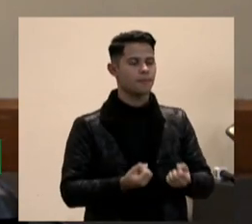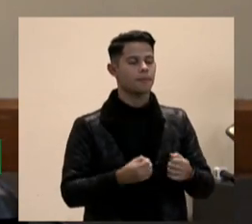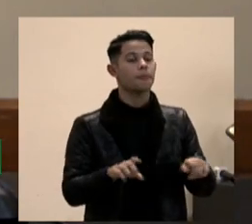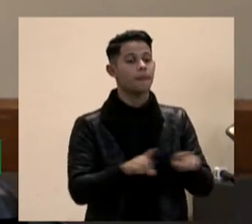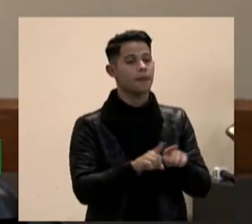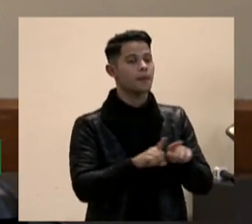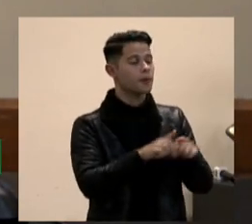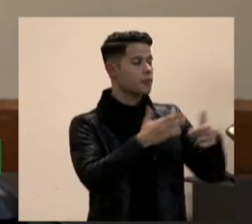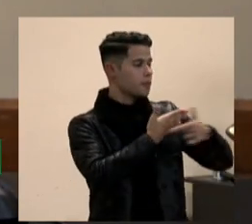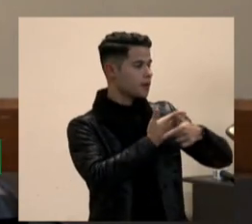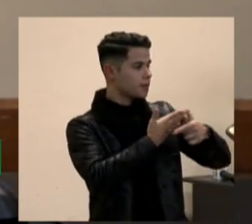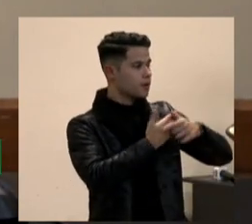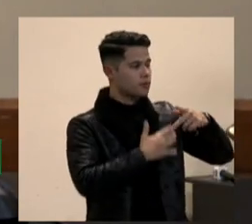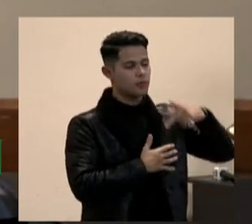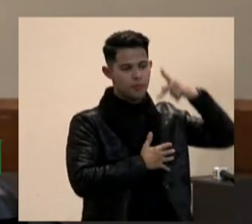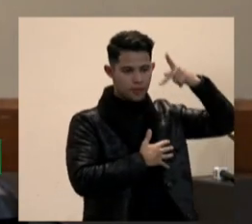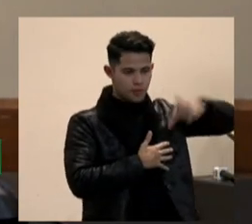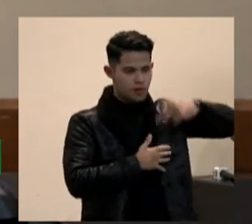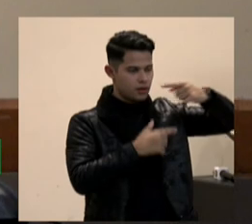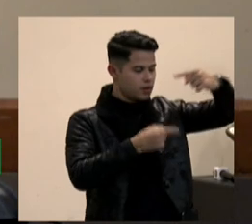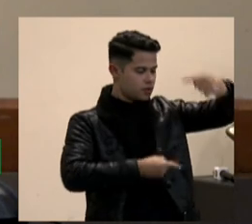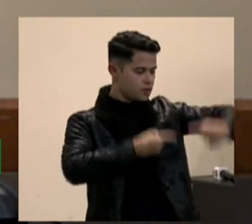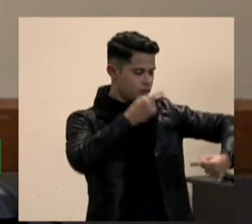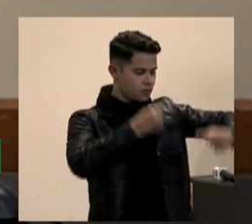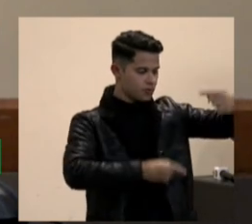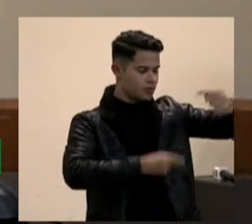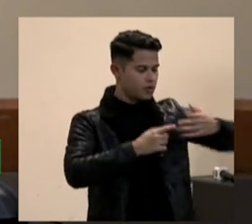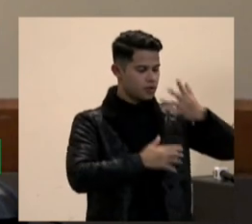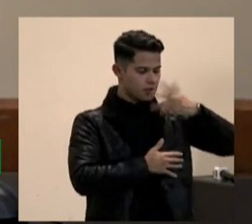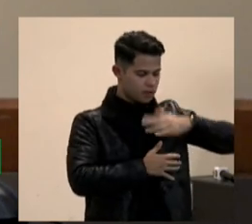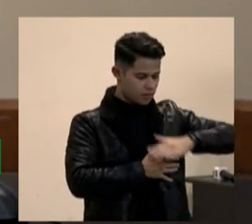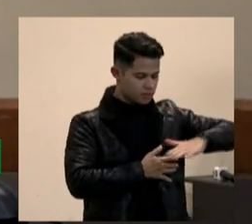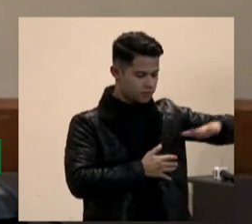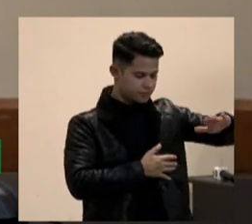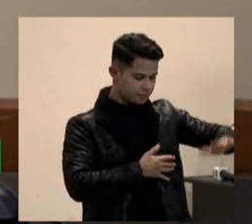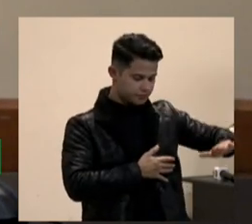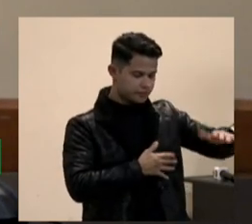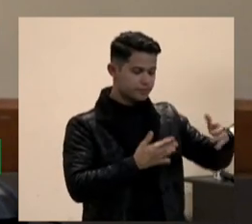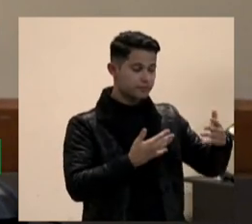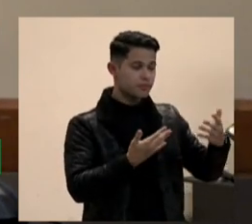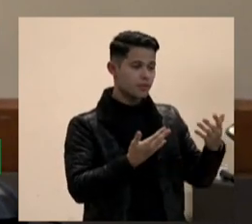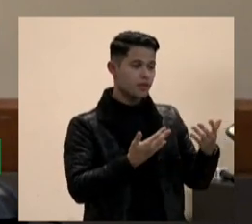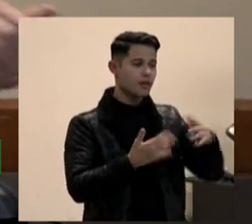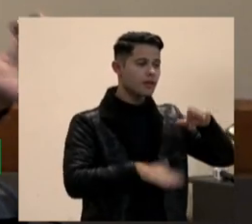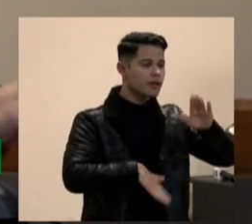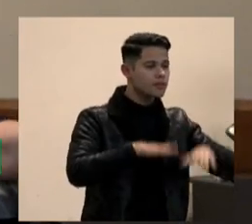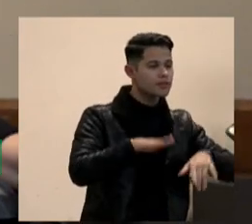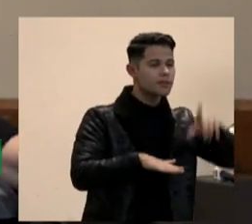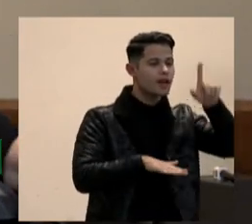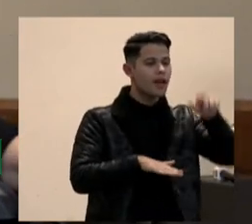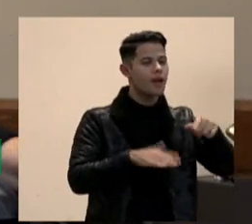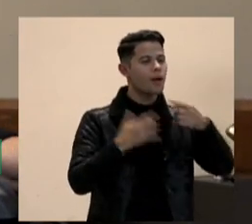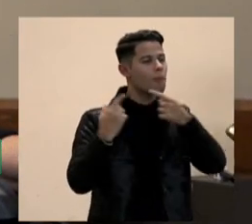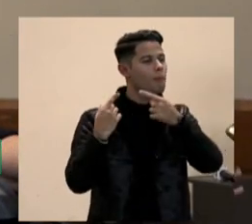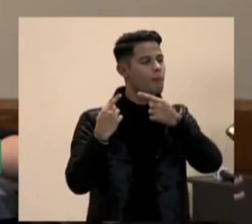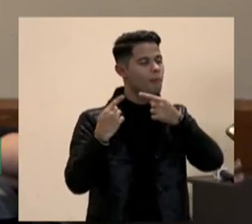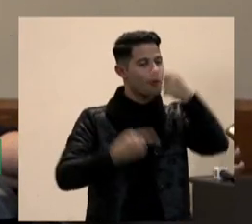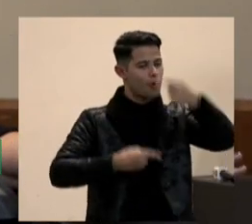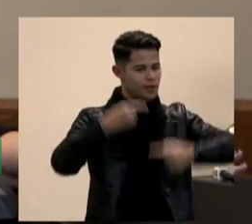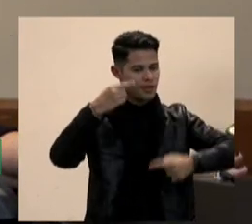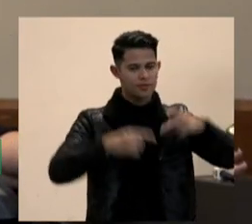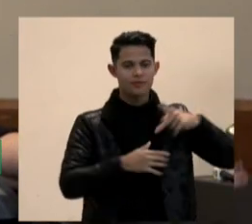da educação infantil, e aqui, do ponto de vista de ser uma política que incide muito na vida das mulheres,